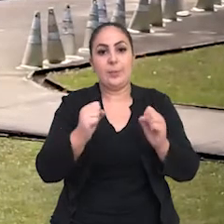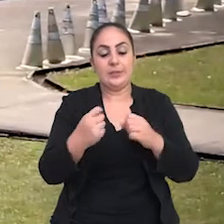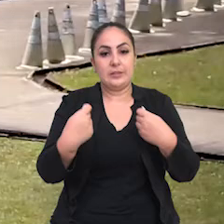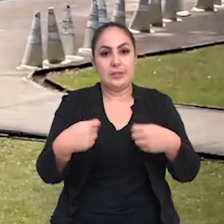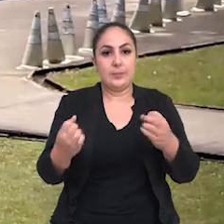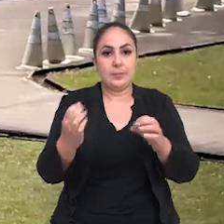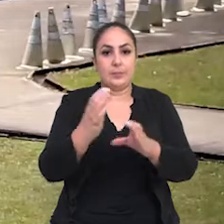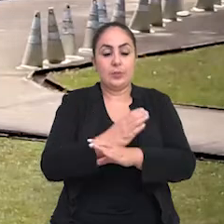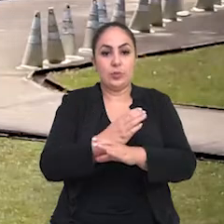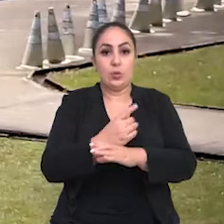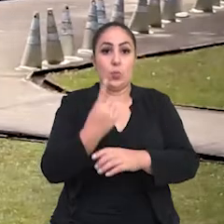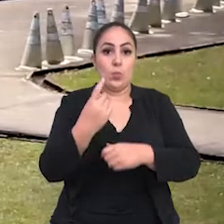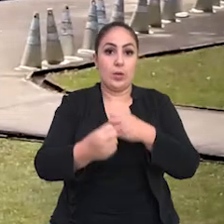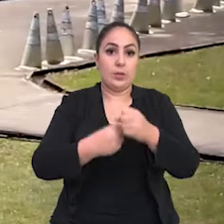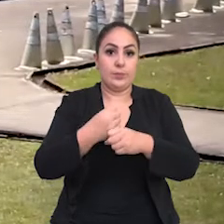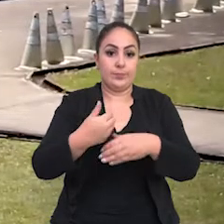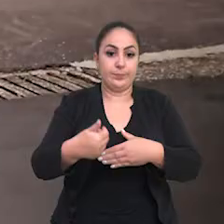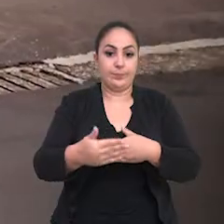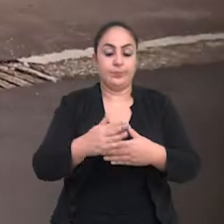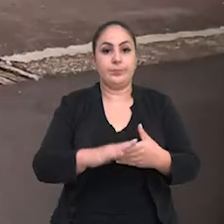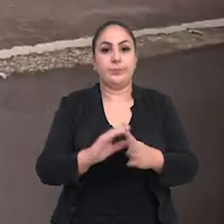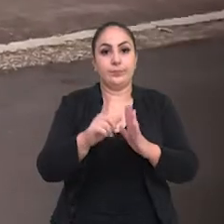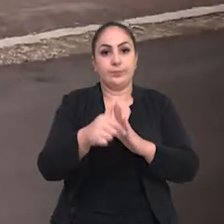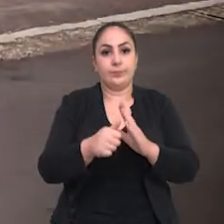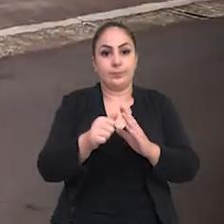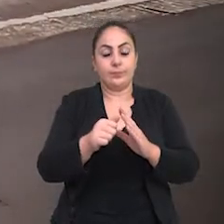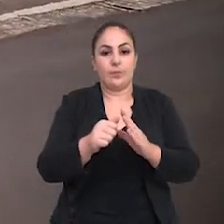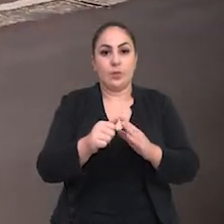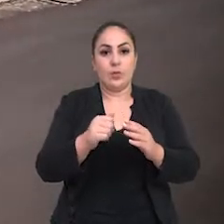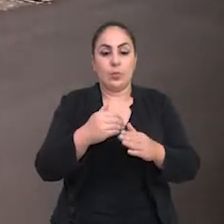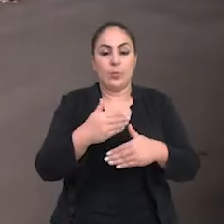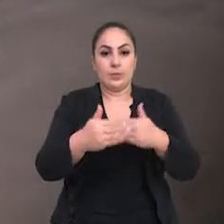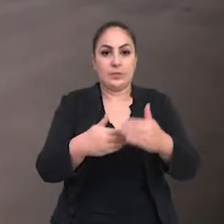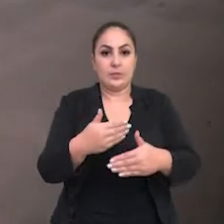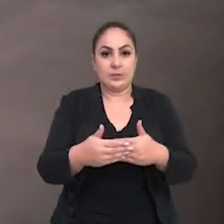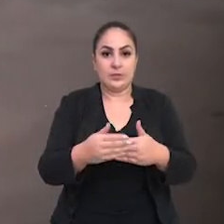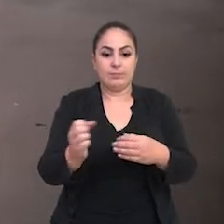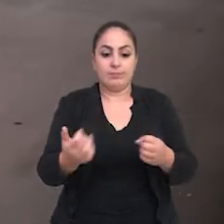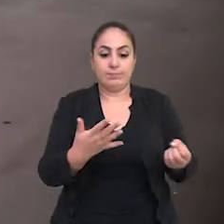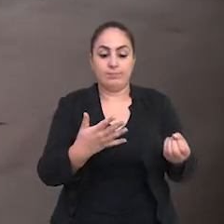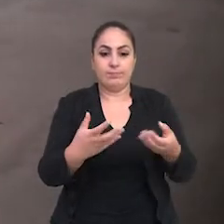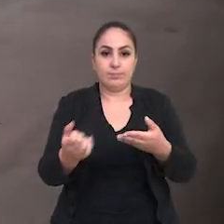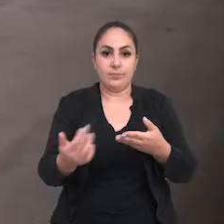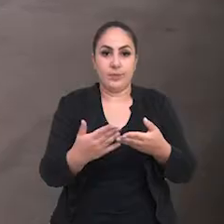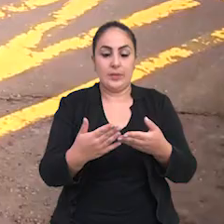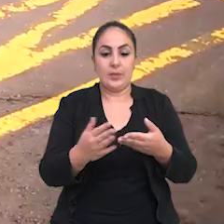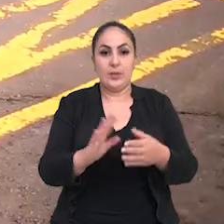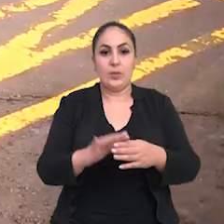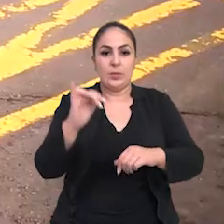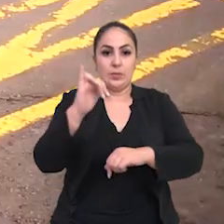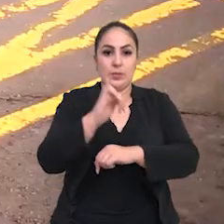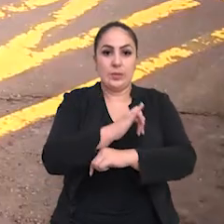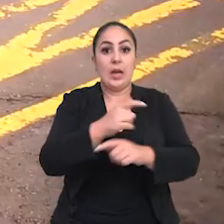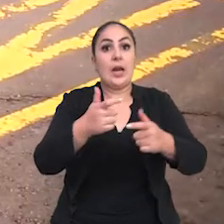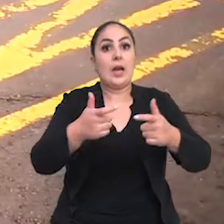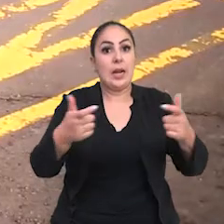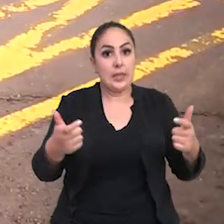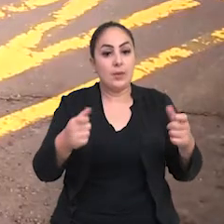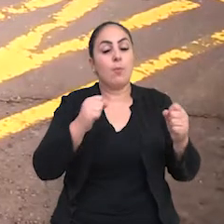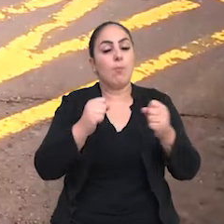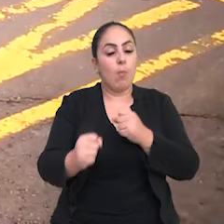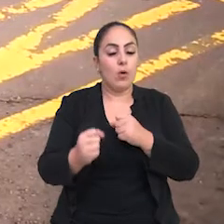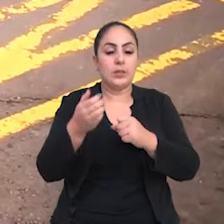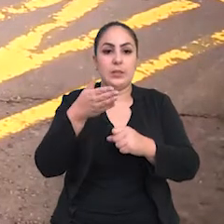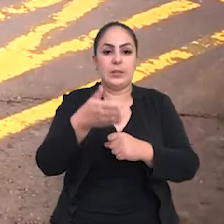ser concluída em até 1 ano. Após o processo de modernização, aeronaves de